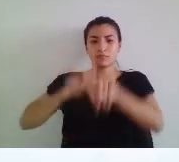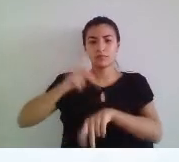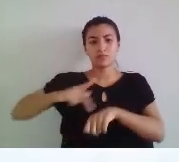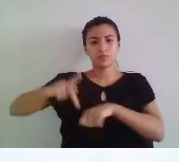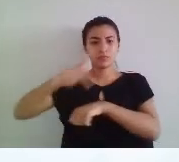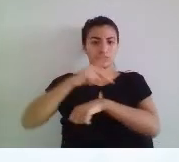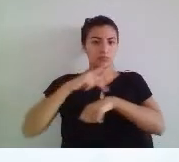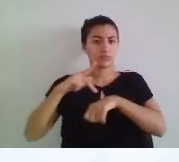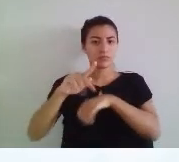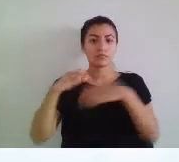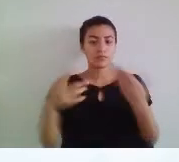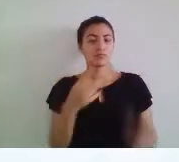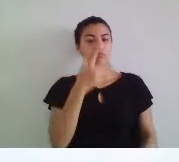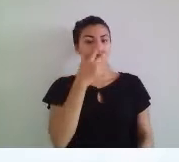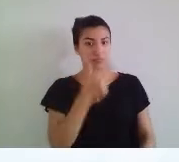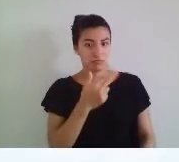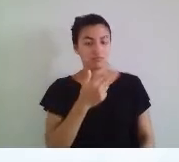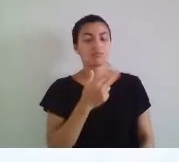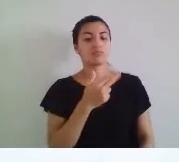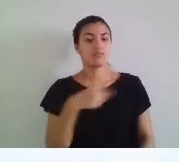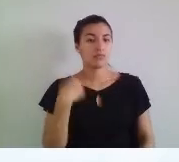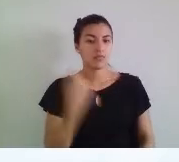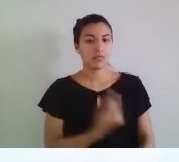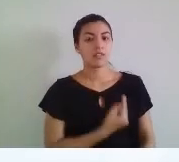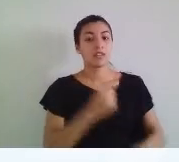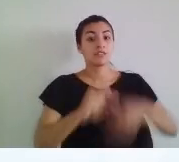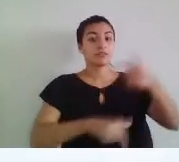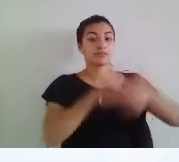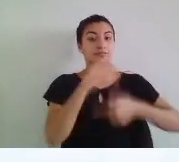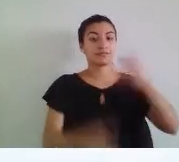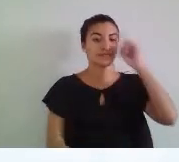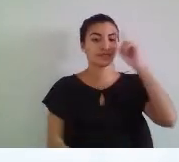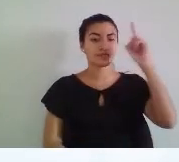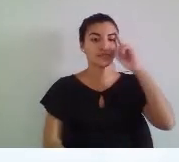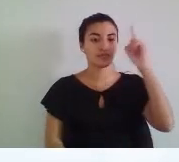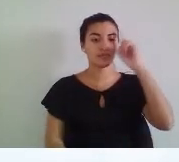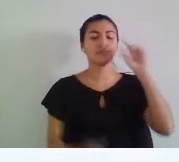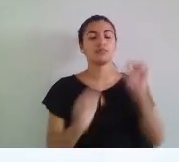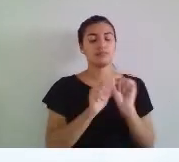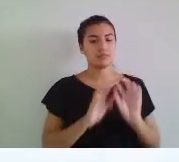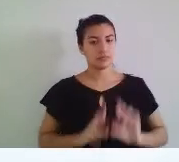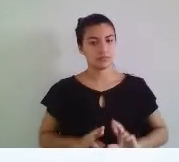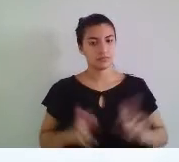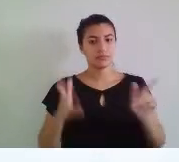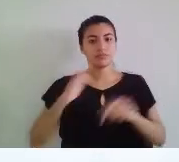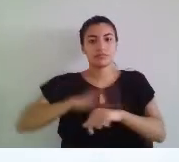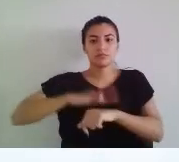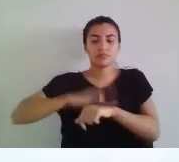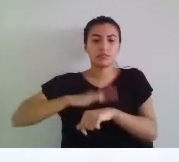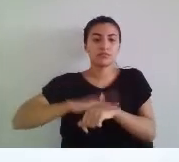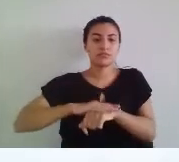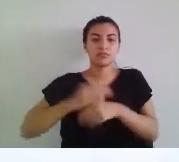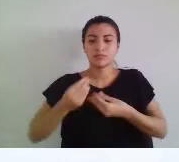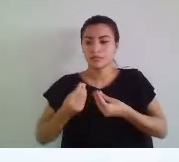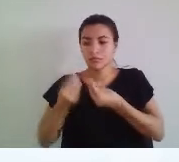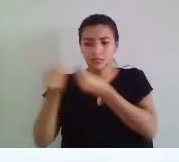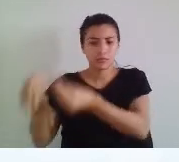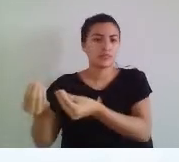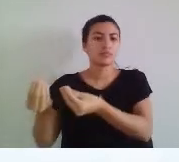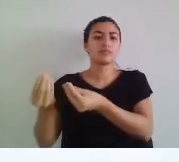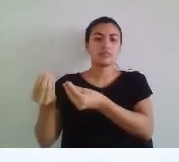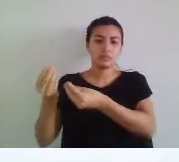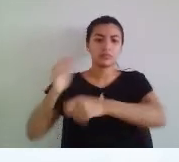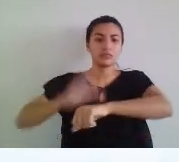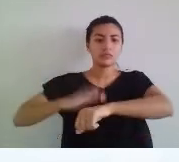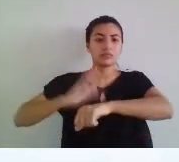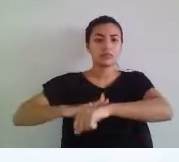Então, eu acho que assim, a gente, pelo nosso trabalho do dia a dia, faz a diferença. É um momento mais do que nunca de doação, é um momento